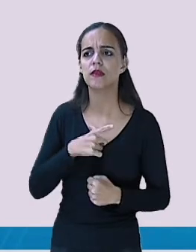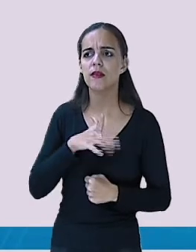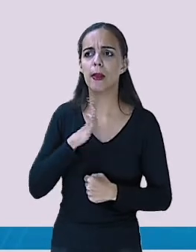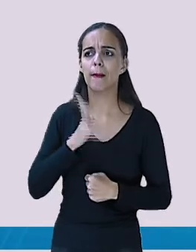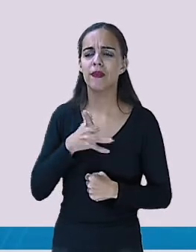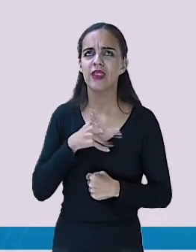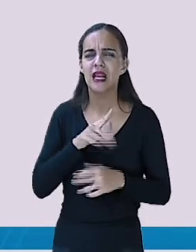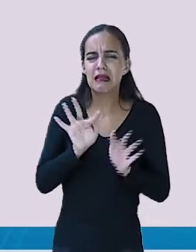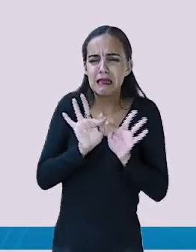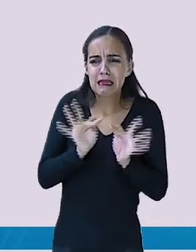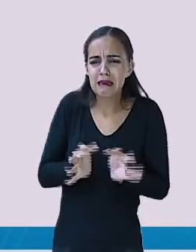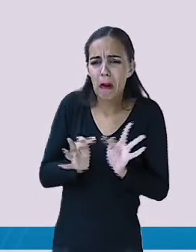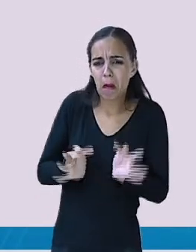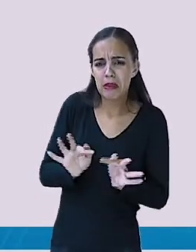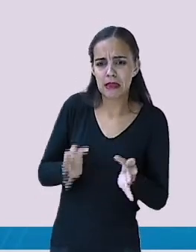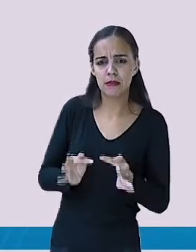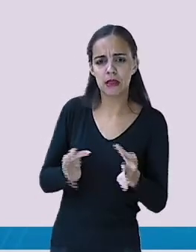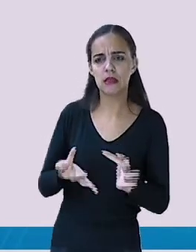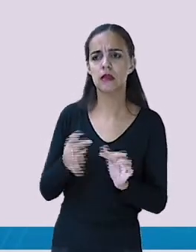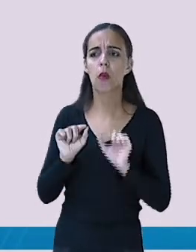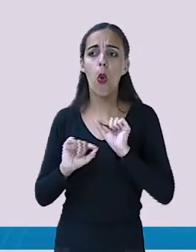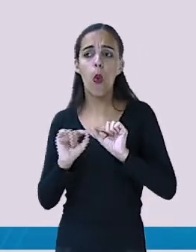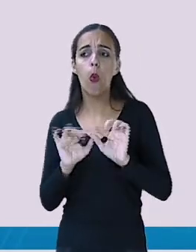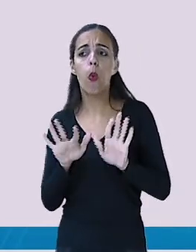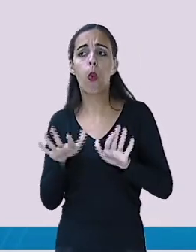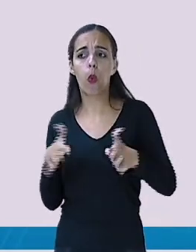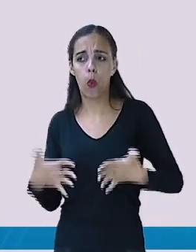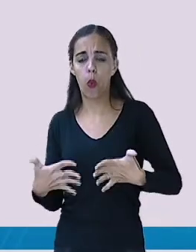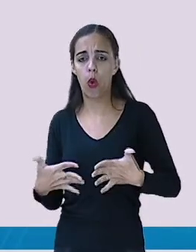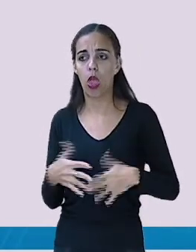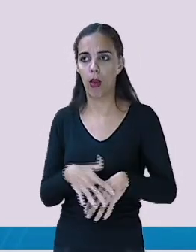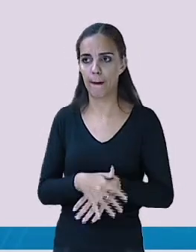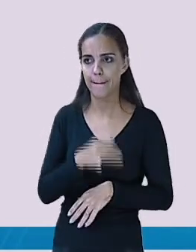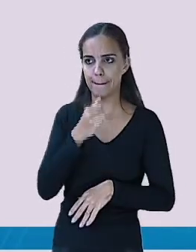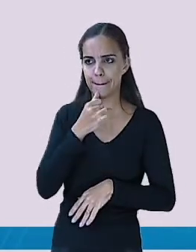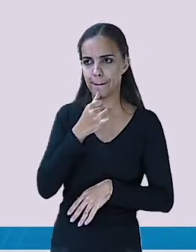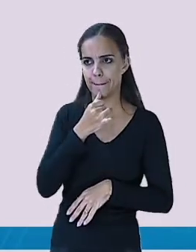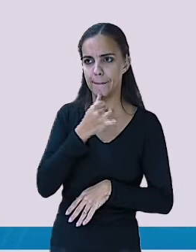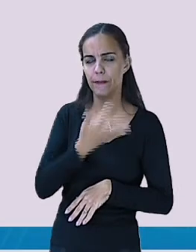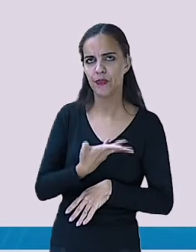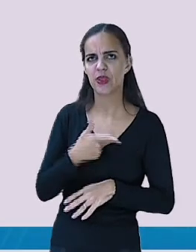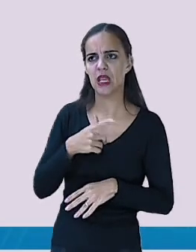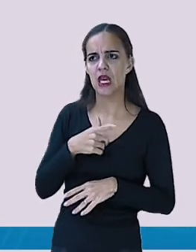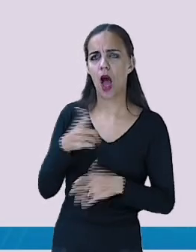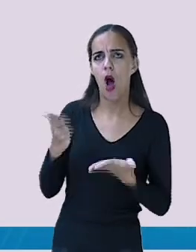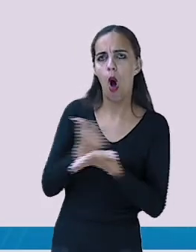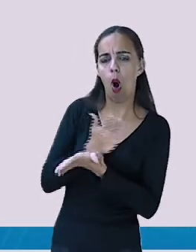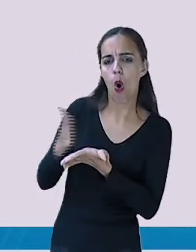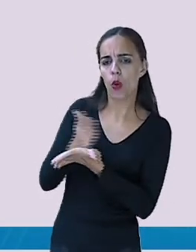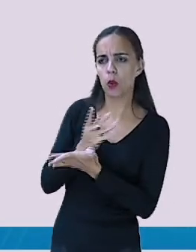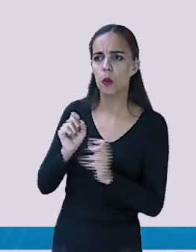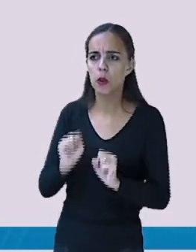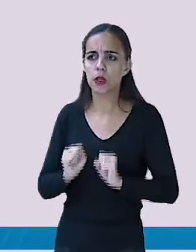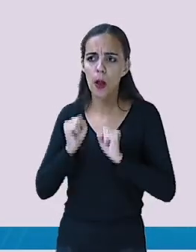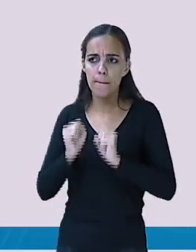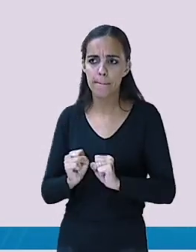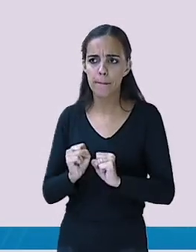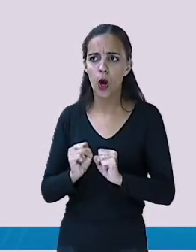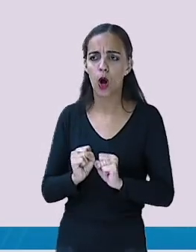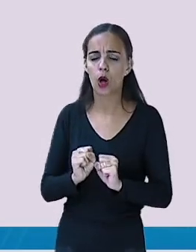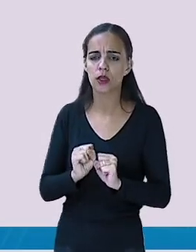estão na sua forma mais simples e tem substâncias que podem ser decompostos